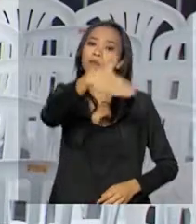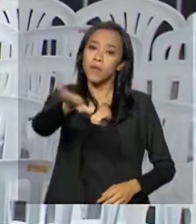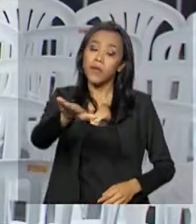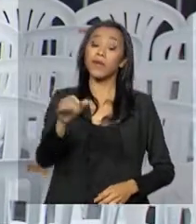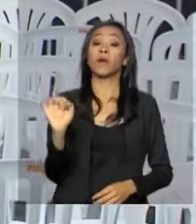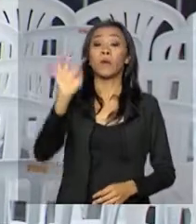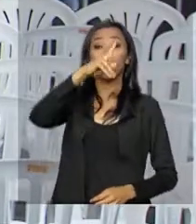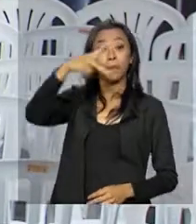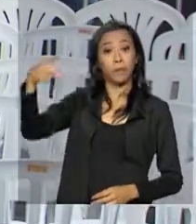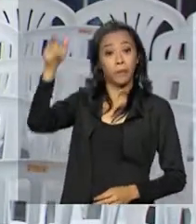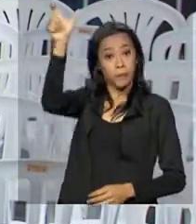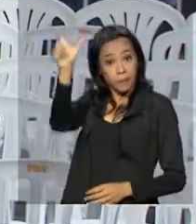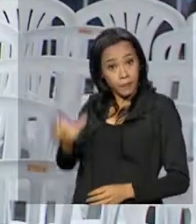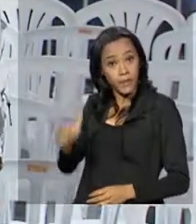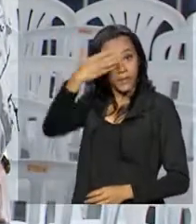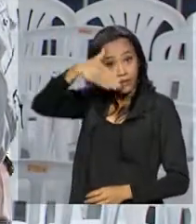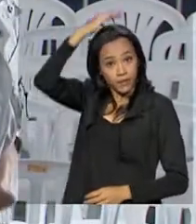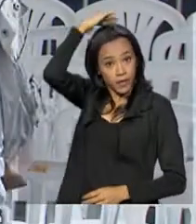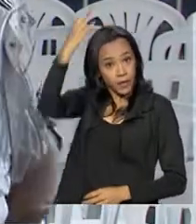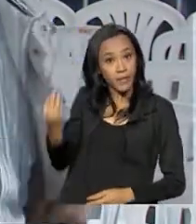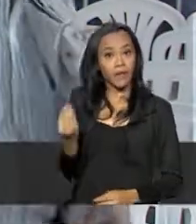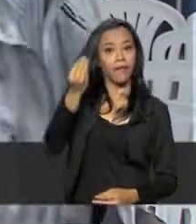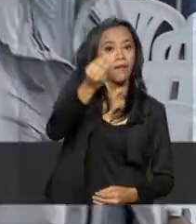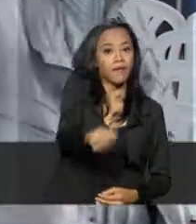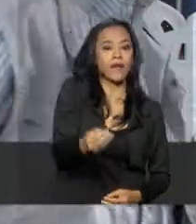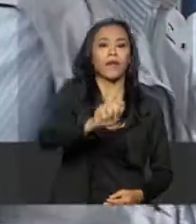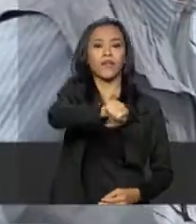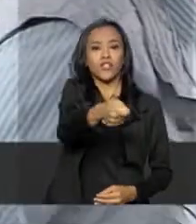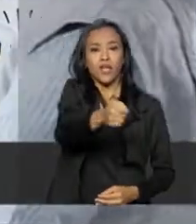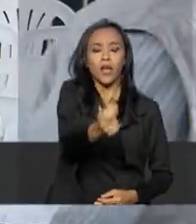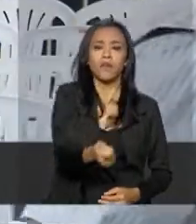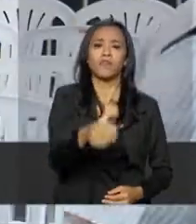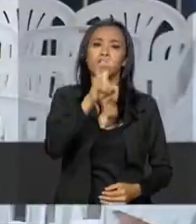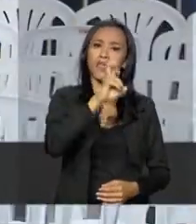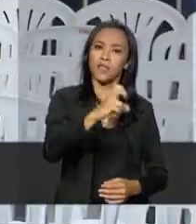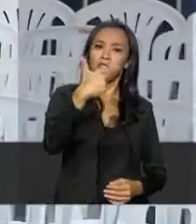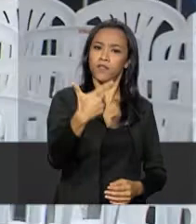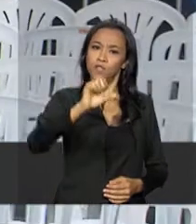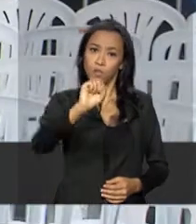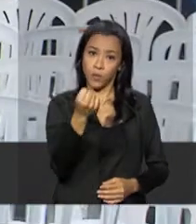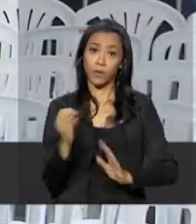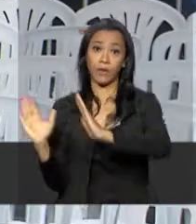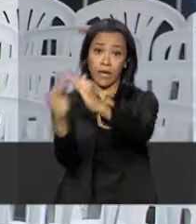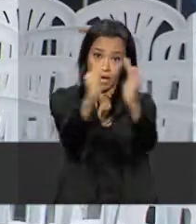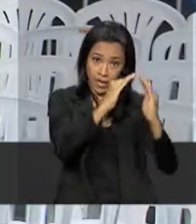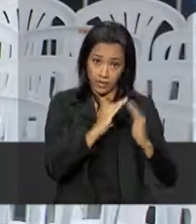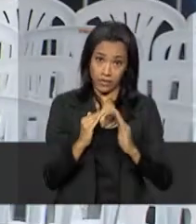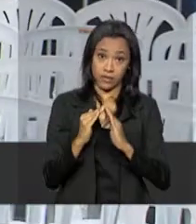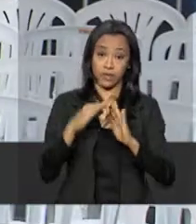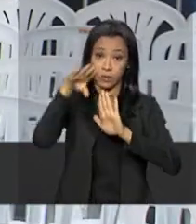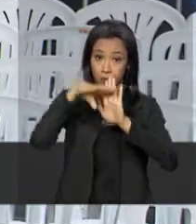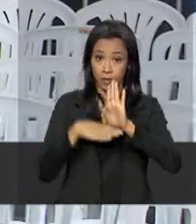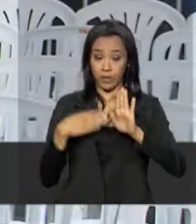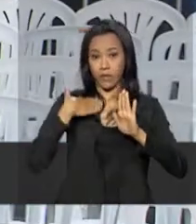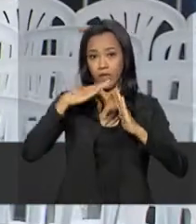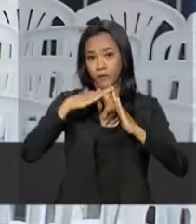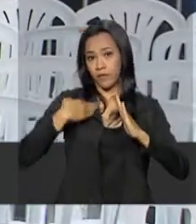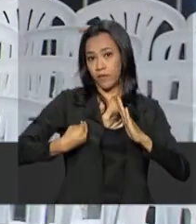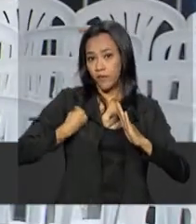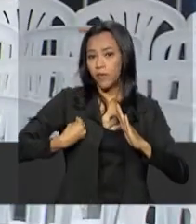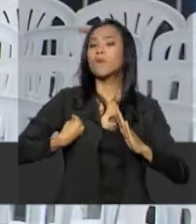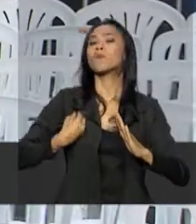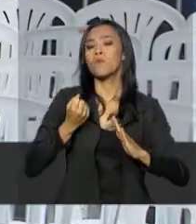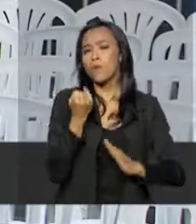Temer entrega as chaves de 528 residências do programa Minha Casa Minha Vida. São 2